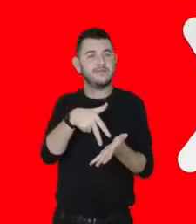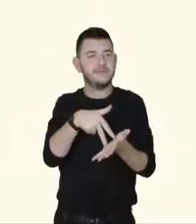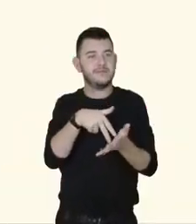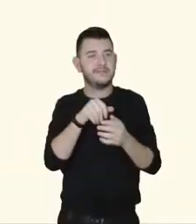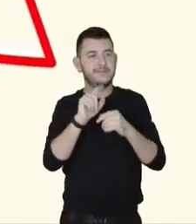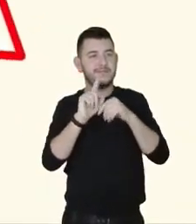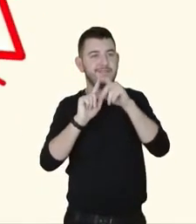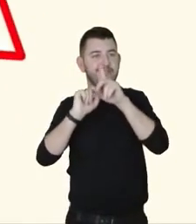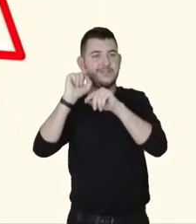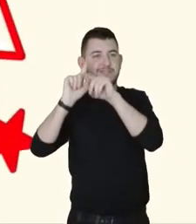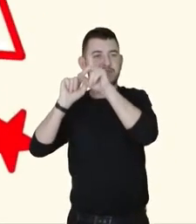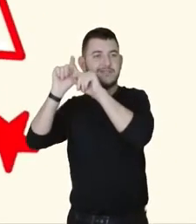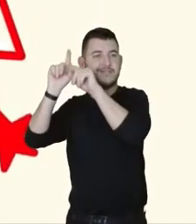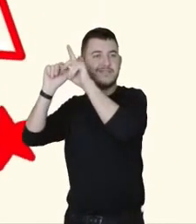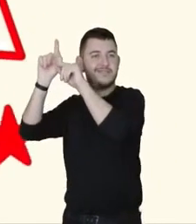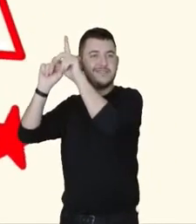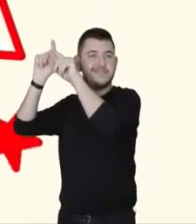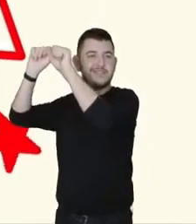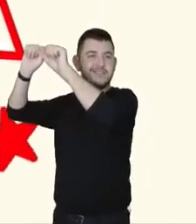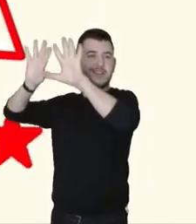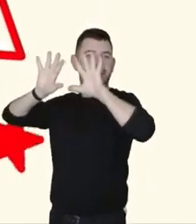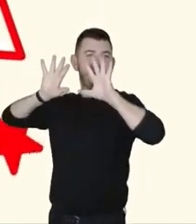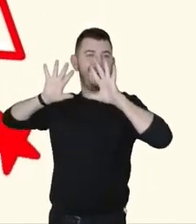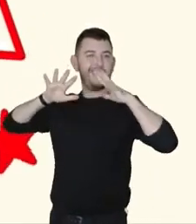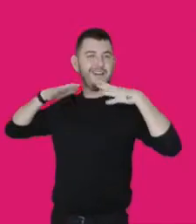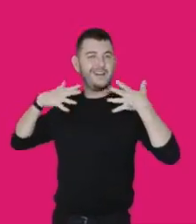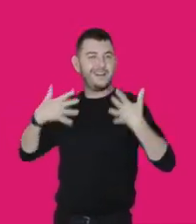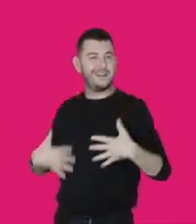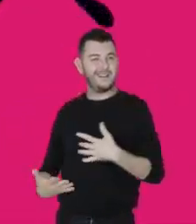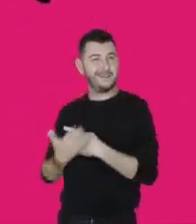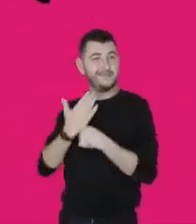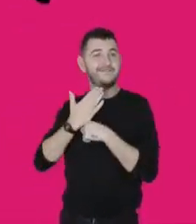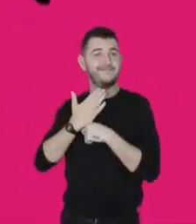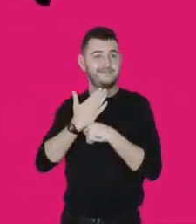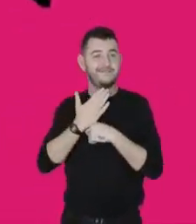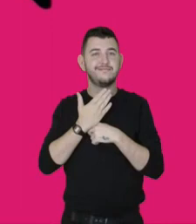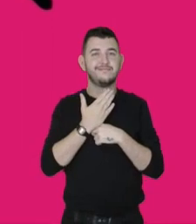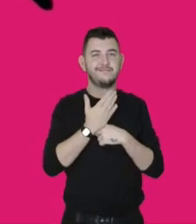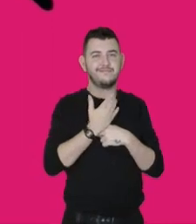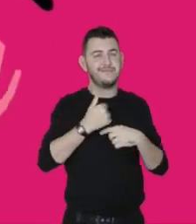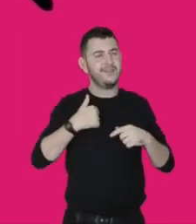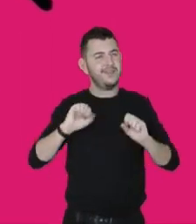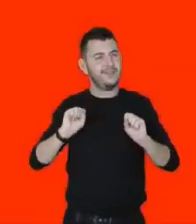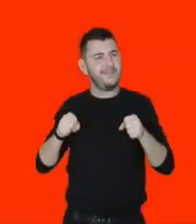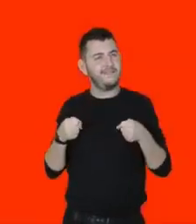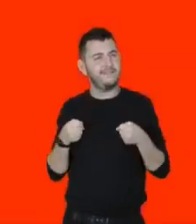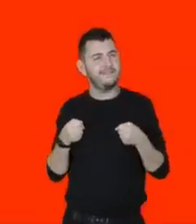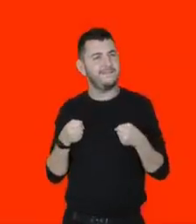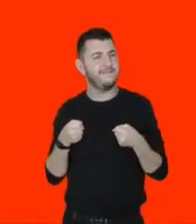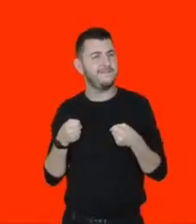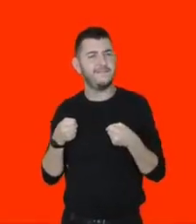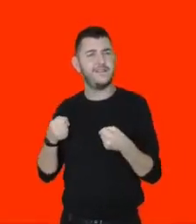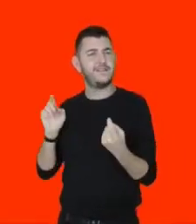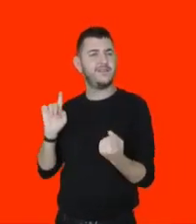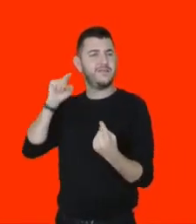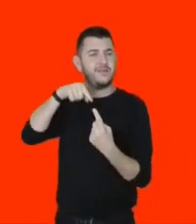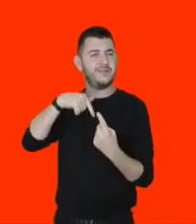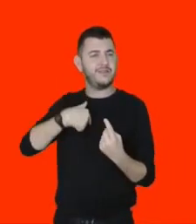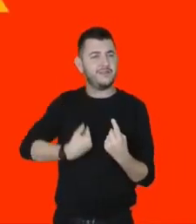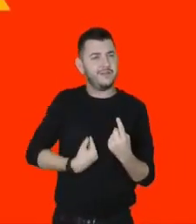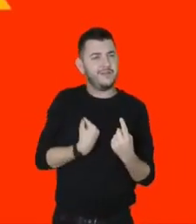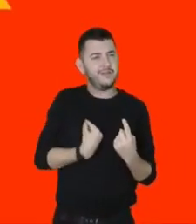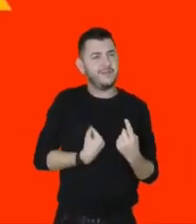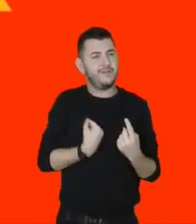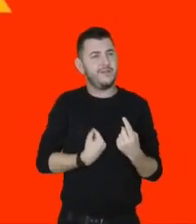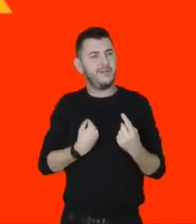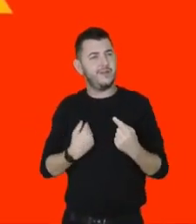brilha, ela é quem vai me guiar. Ser guerreira é minha sina,